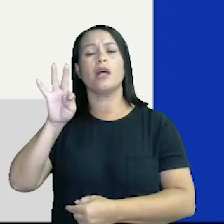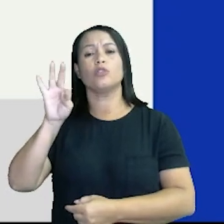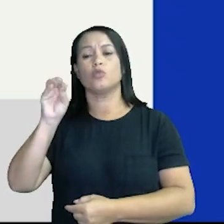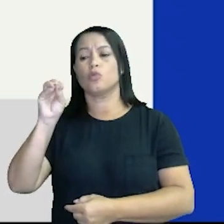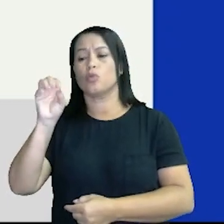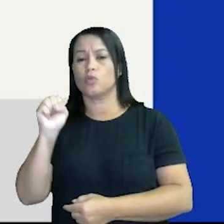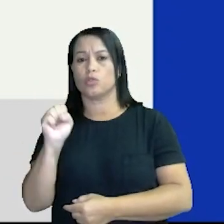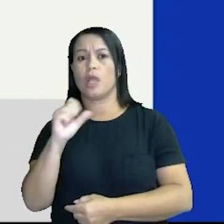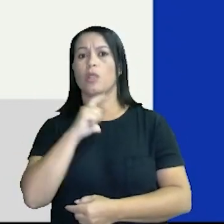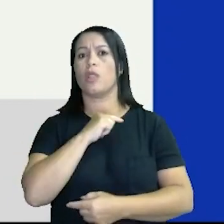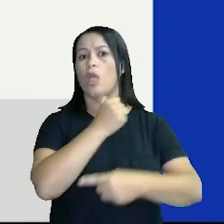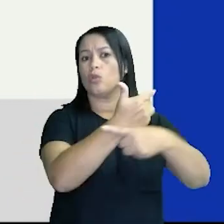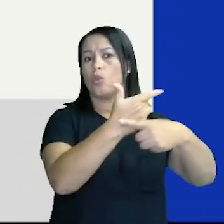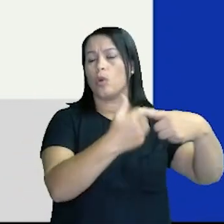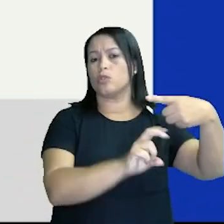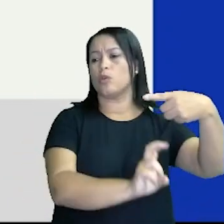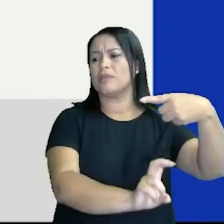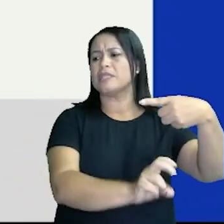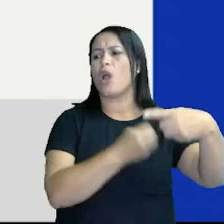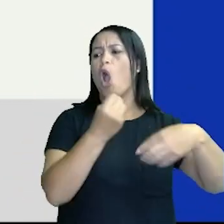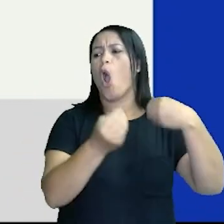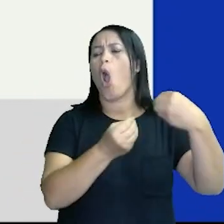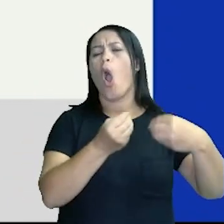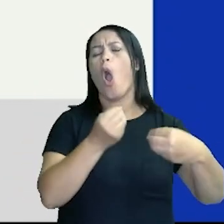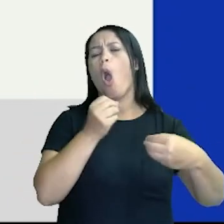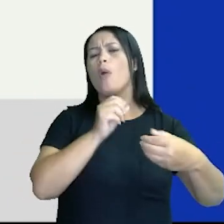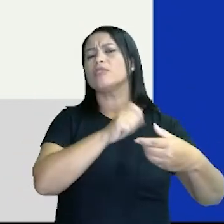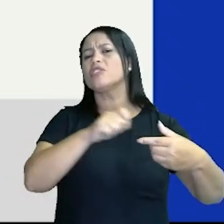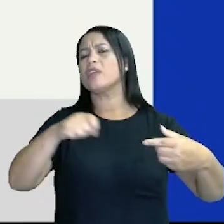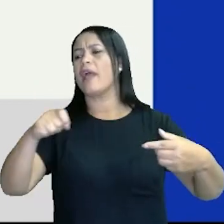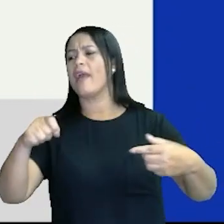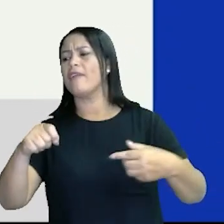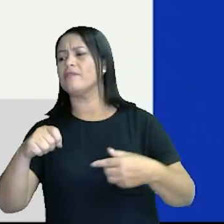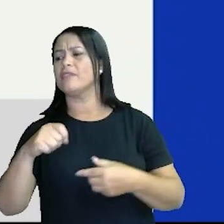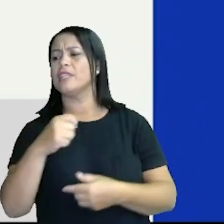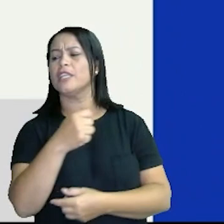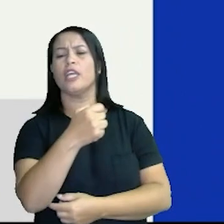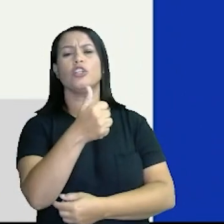3/4. Eu tenho 12 sobre 5. Como é que se lê essa fração?